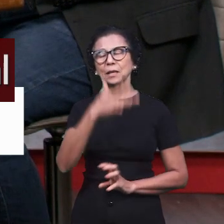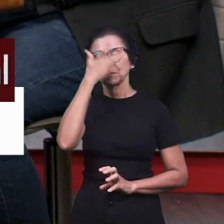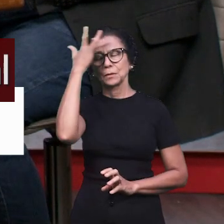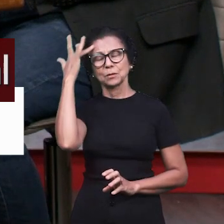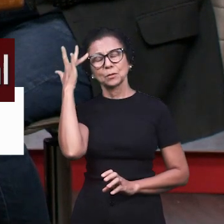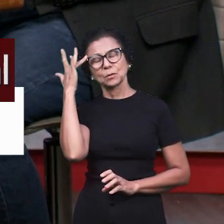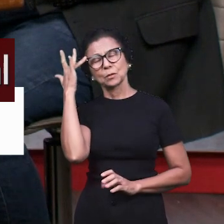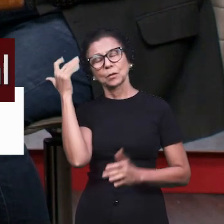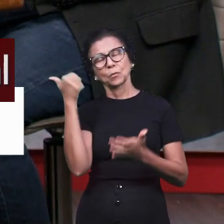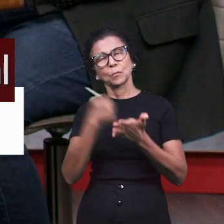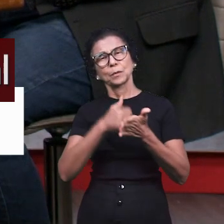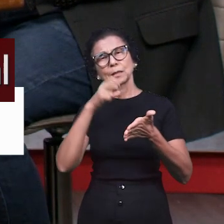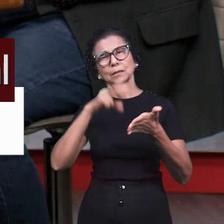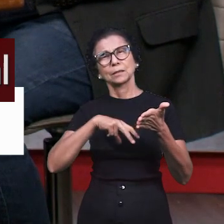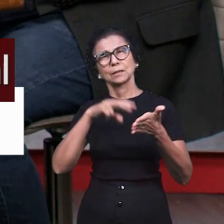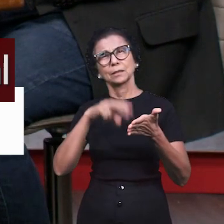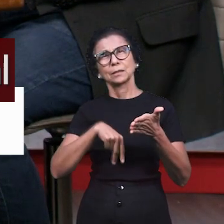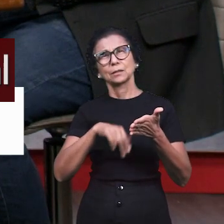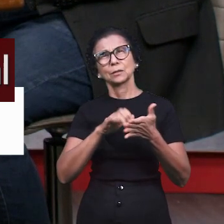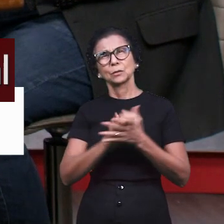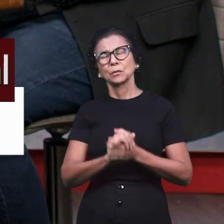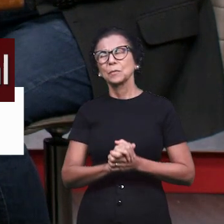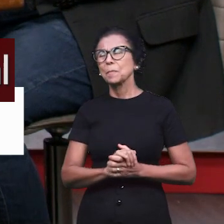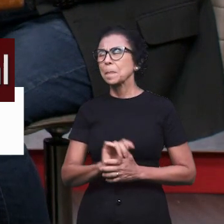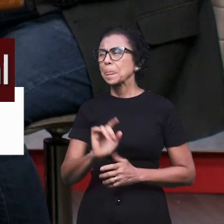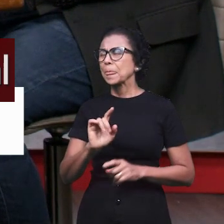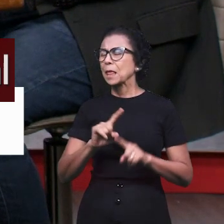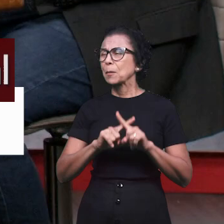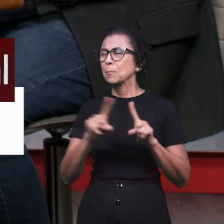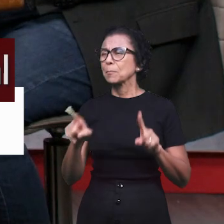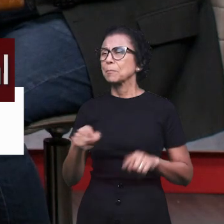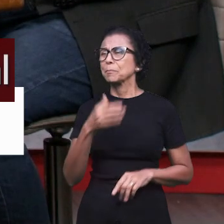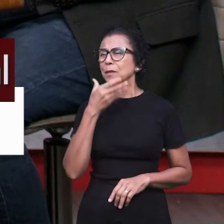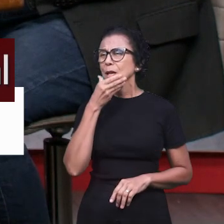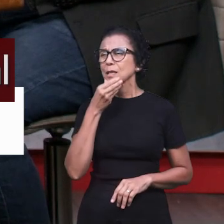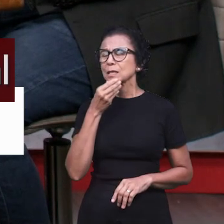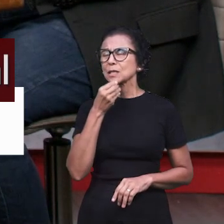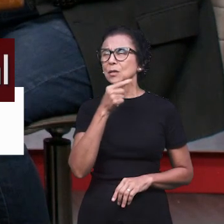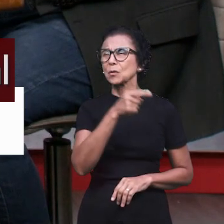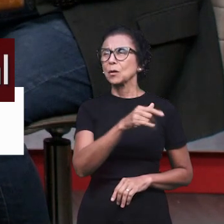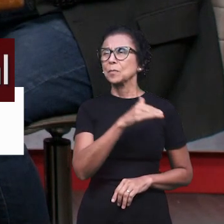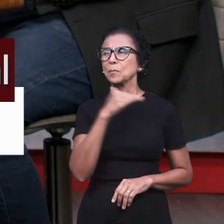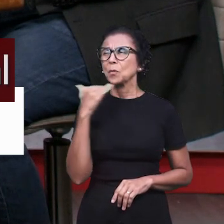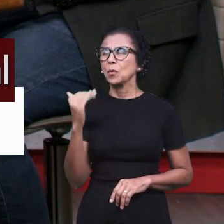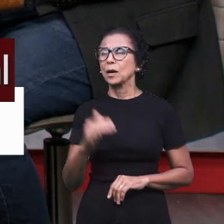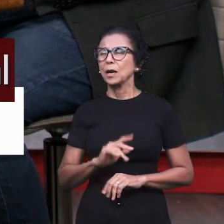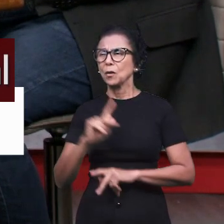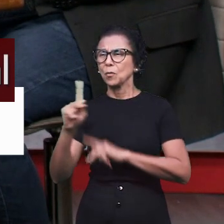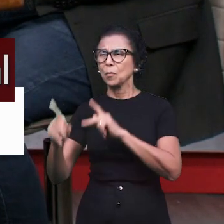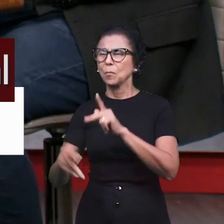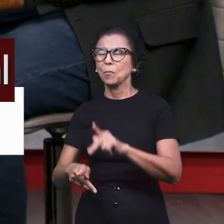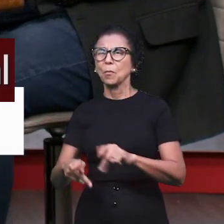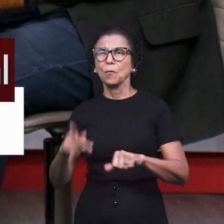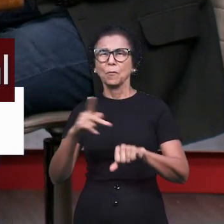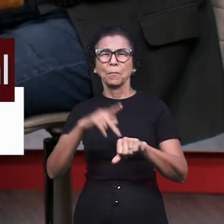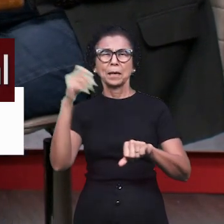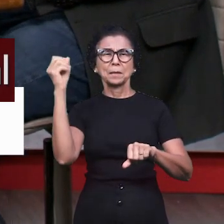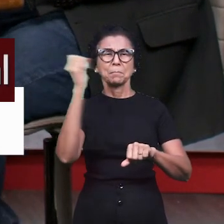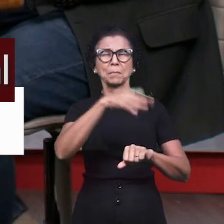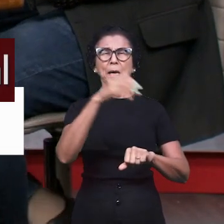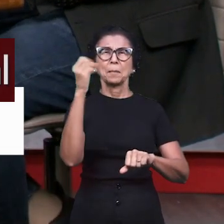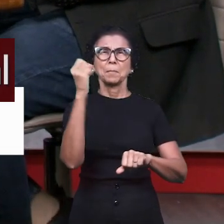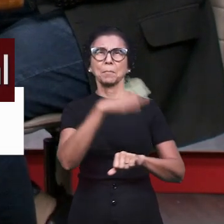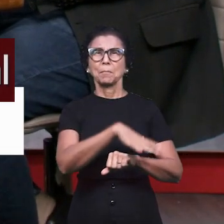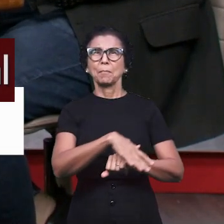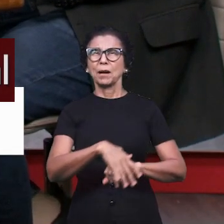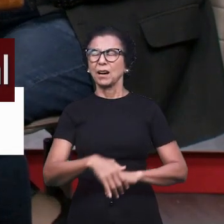vendo aqui, mas esse homem que foi pego, ele foi apedrejado para fora do arraial, e pode surgir aí